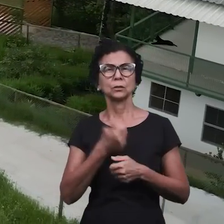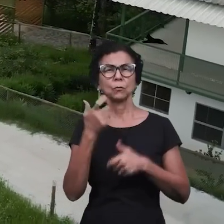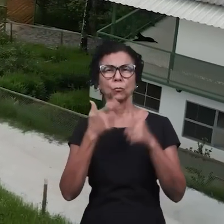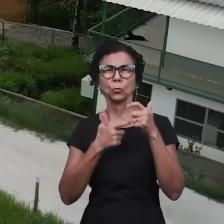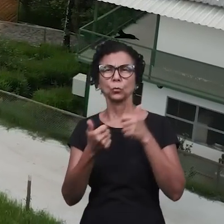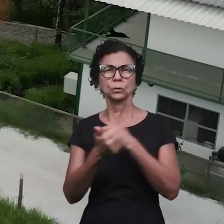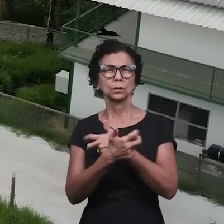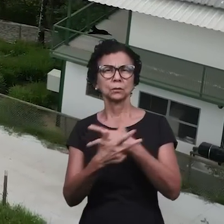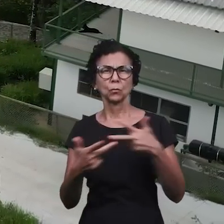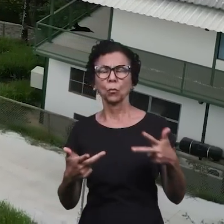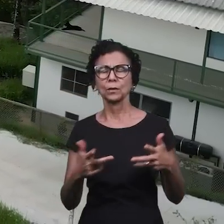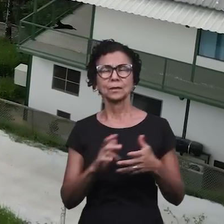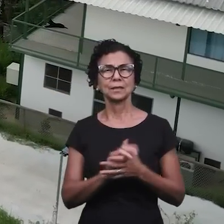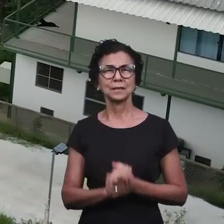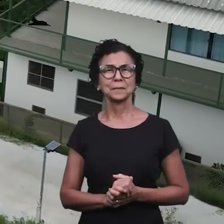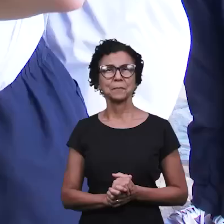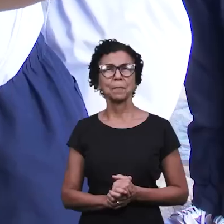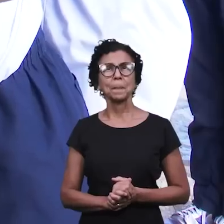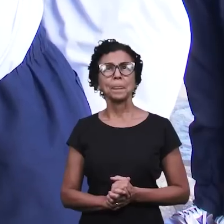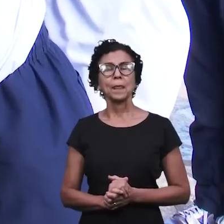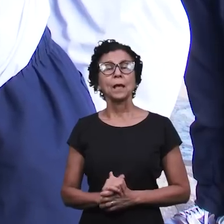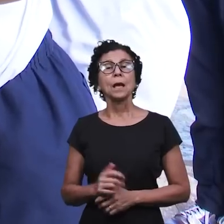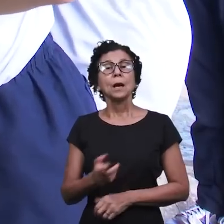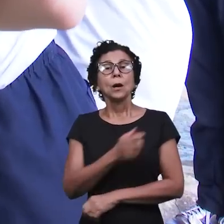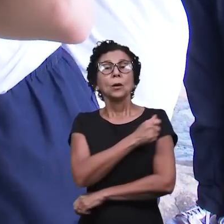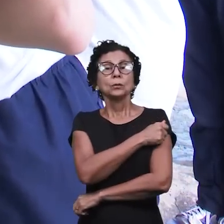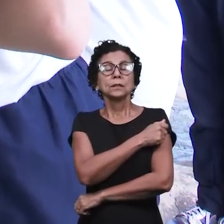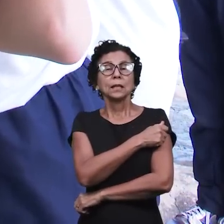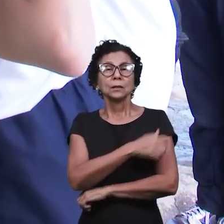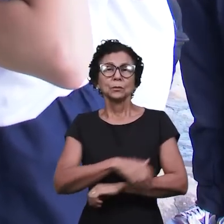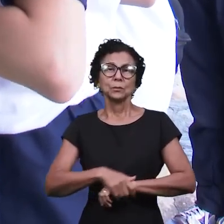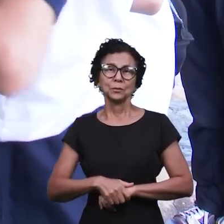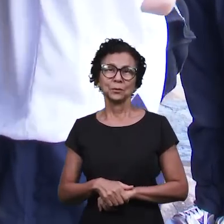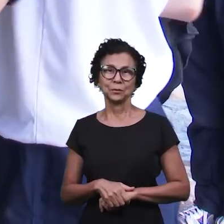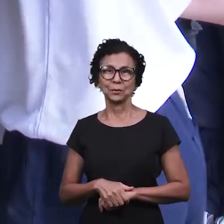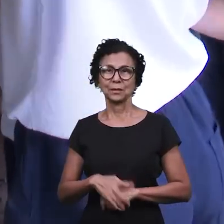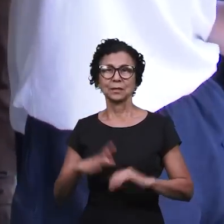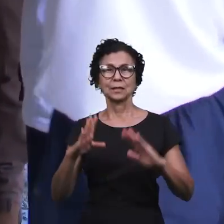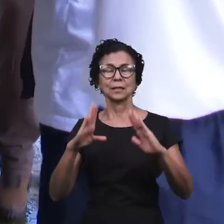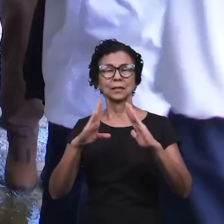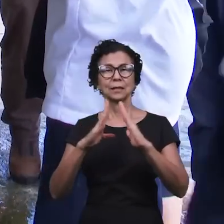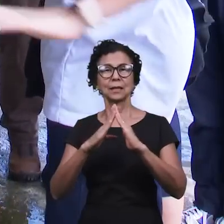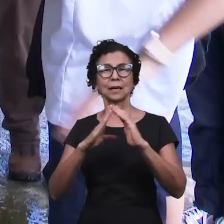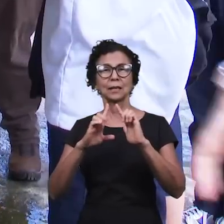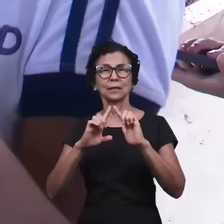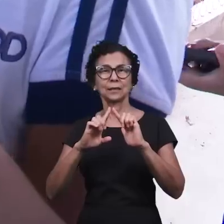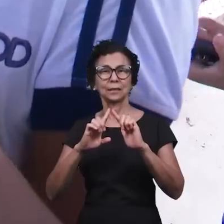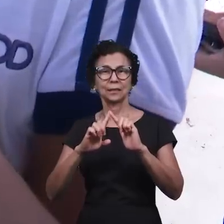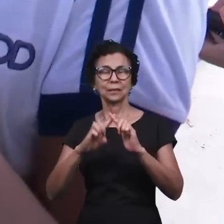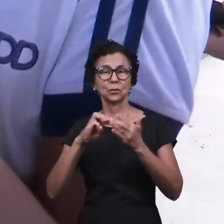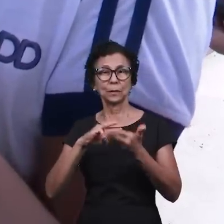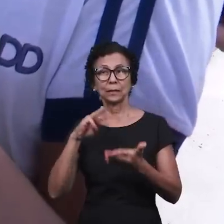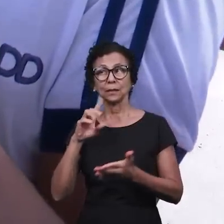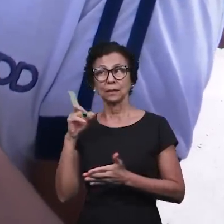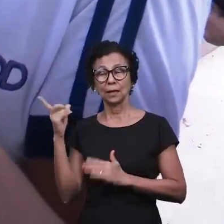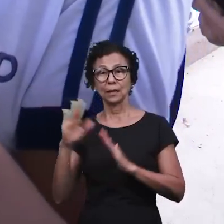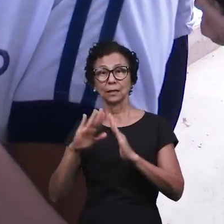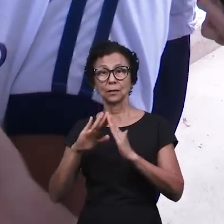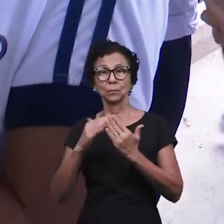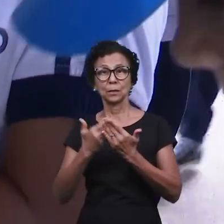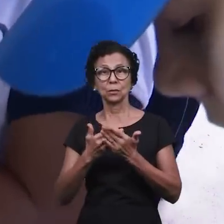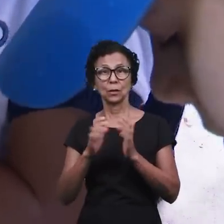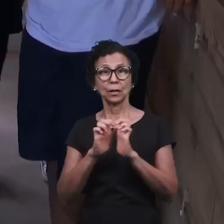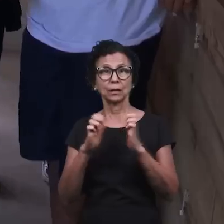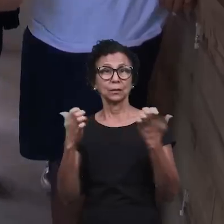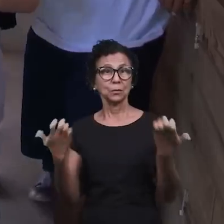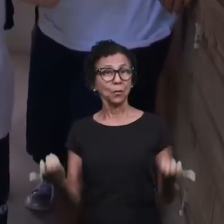do 6º ano e do 9º ano da escola Eduardo Dodge, que é a escola confessional da Igreja Cristã Maranata, realizaram ali uma